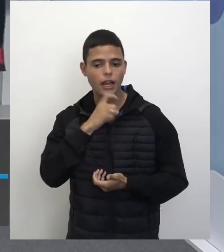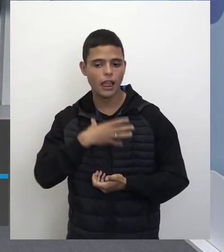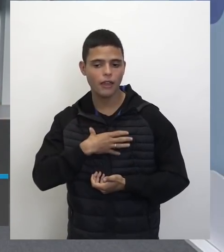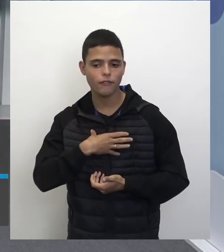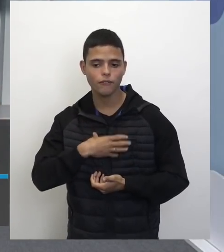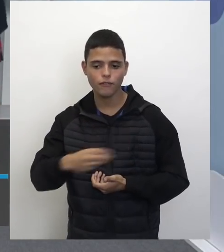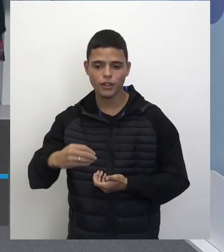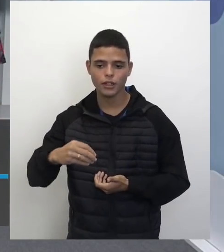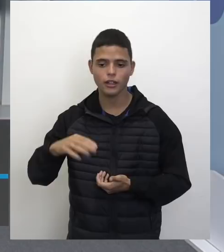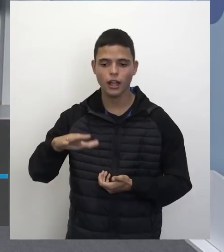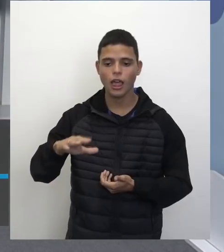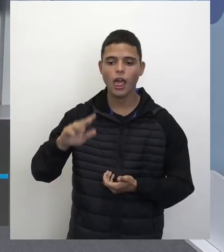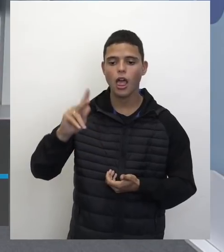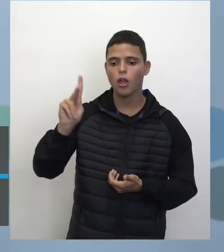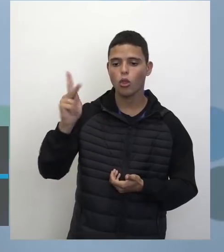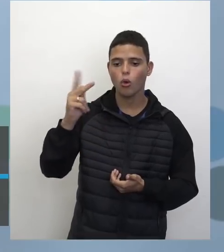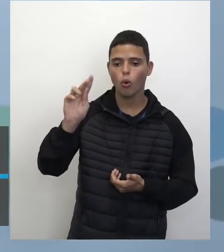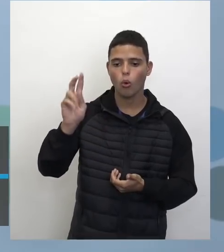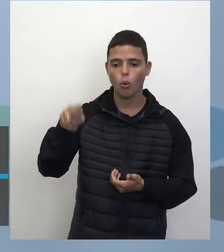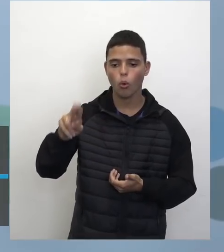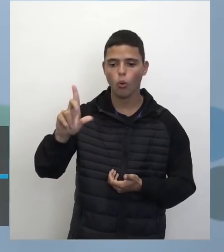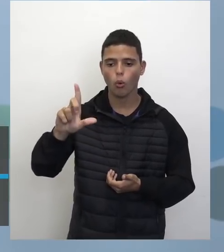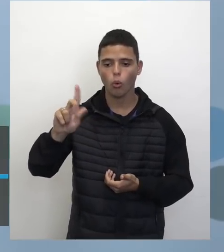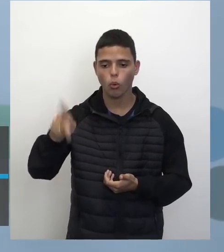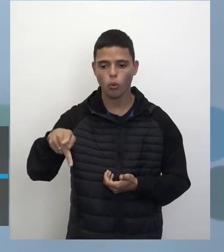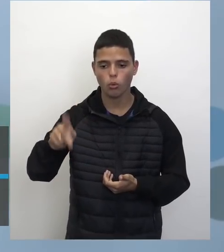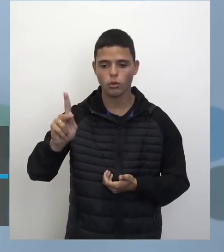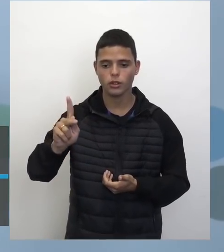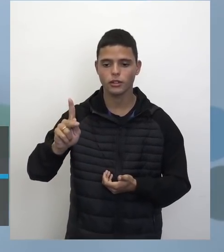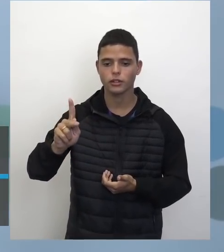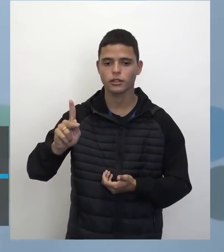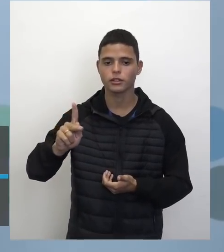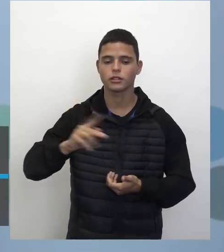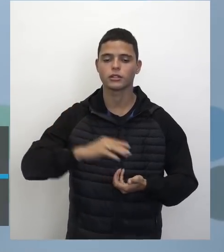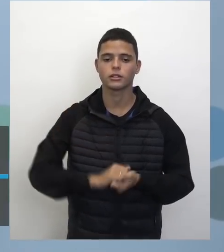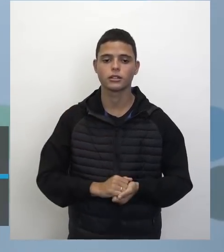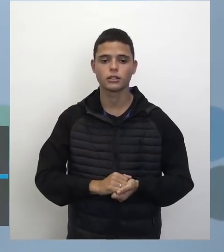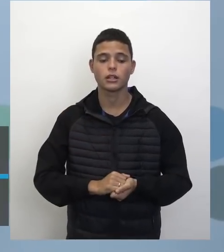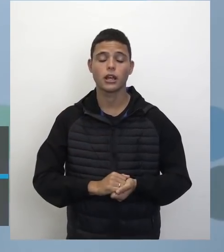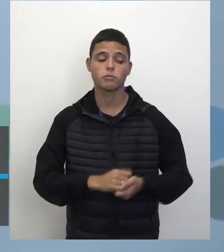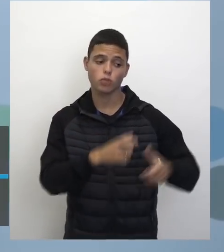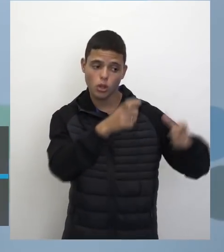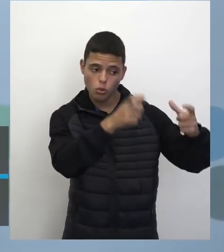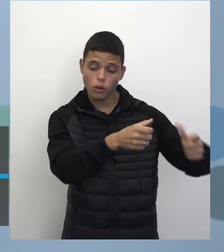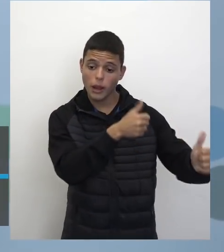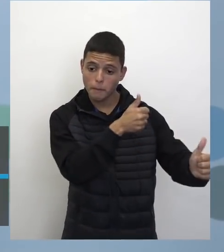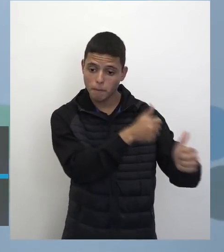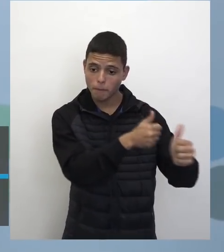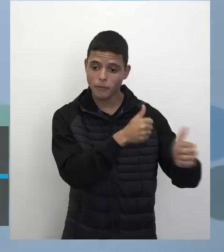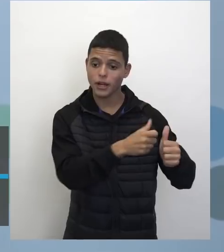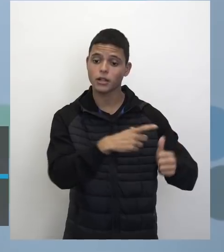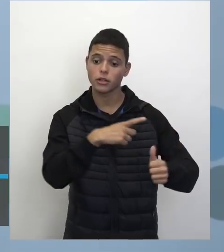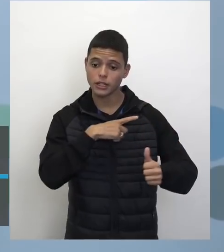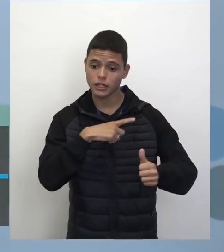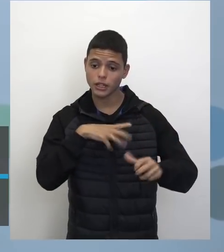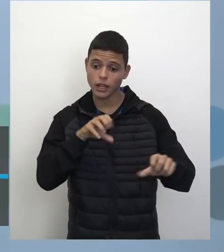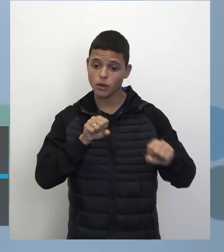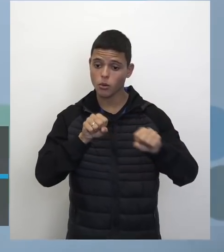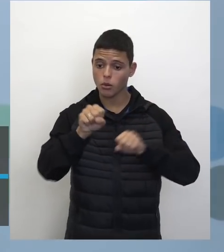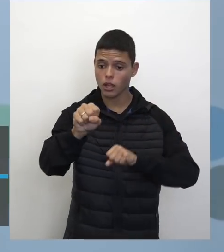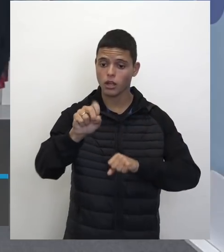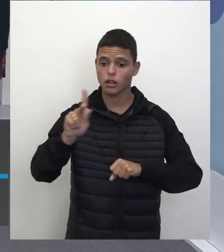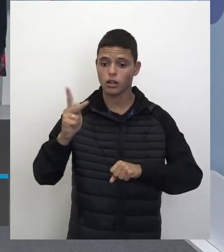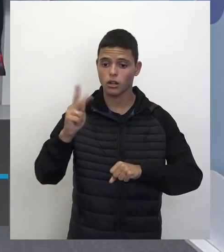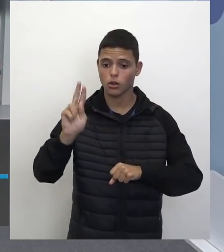agora. She-Hulk. E aqui perto tem um lugar que tem tipo um negócio de Hulk, assim, enorme. Eu vou tirar uma foto da Fabiana ali e vou postar pra